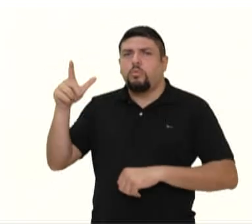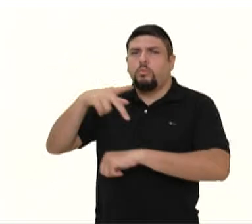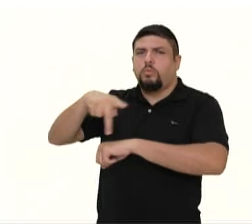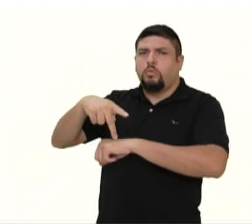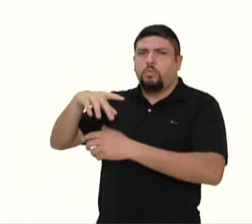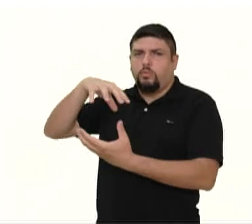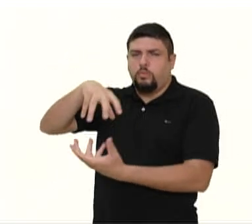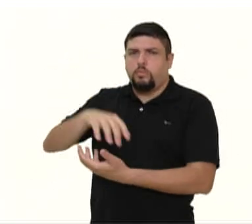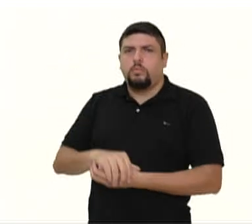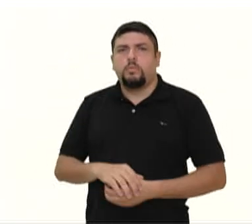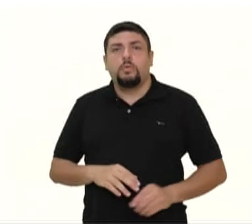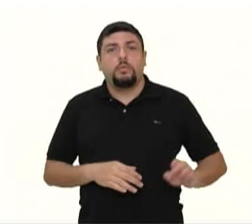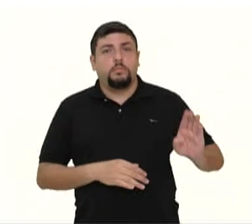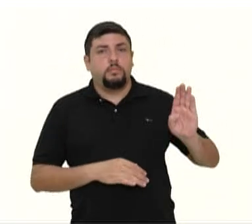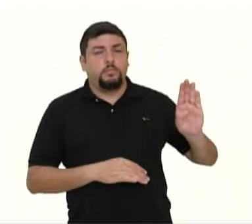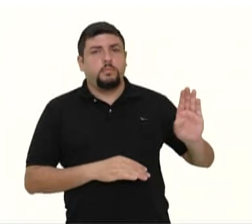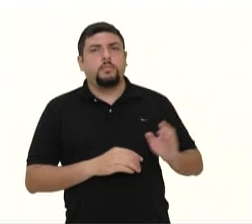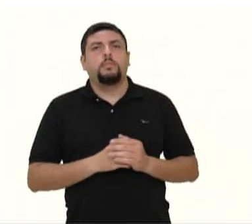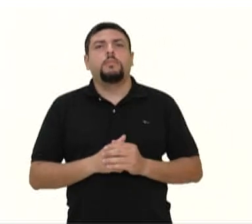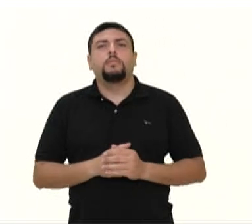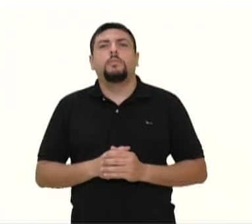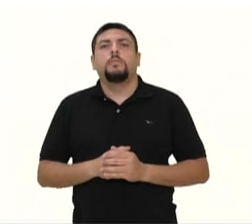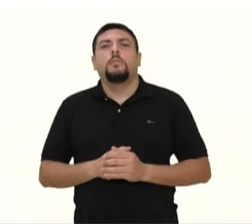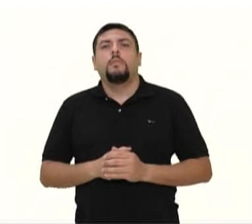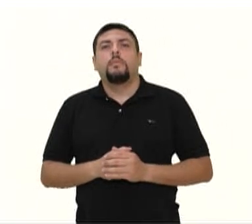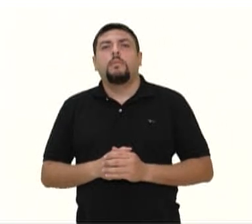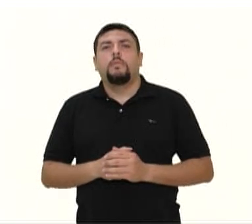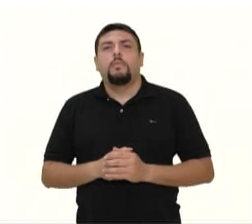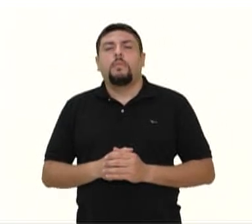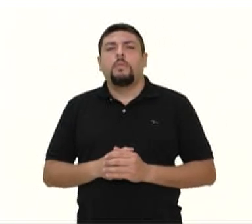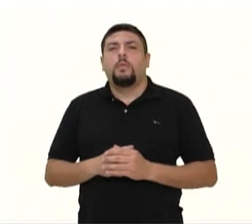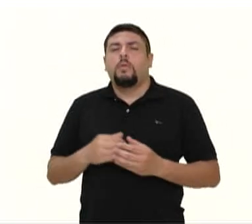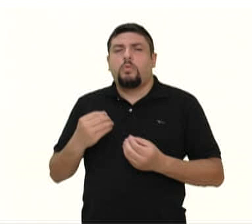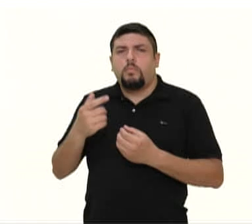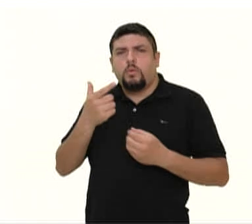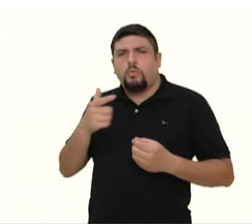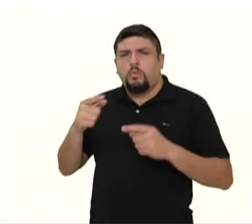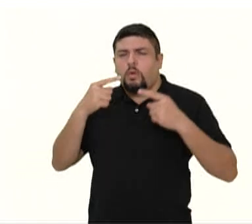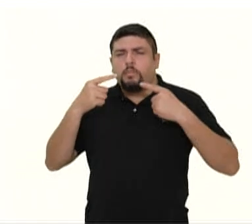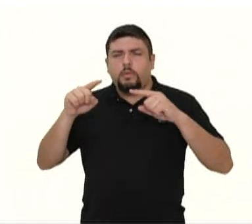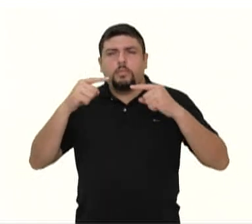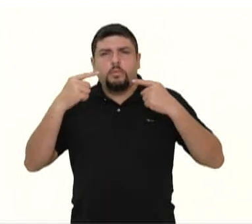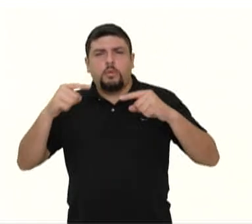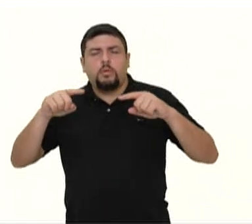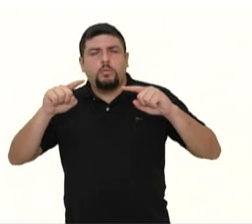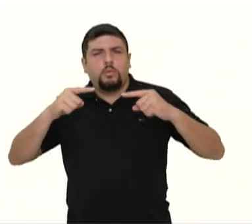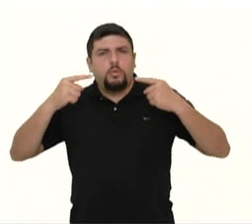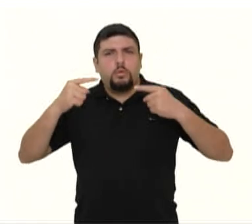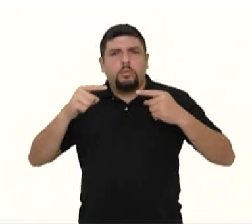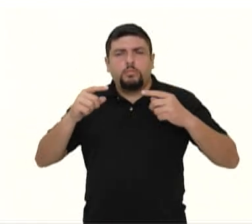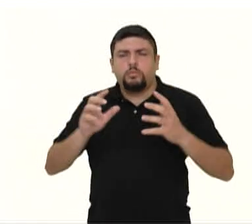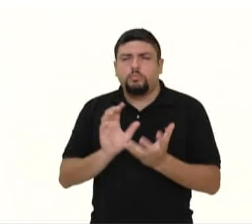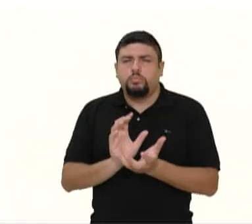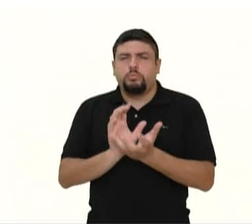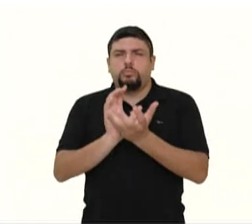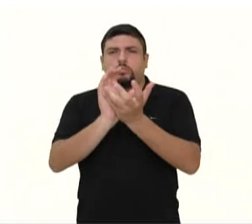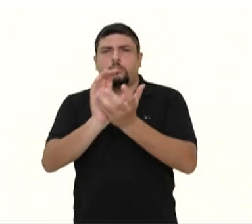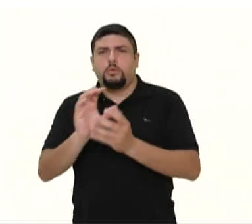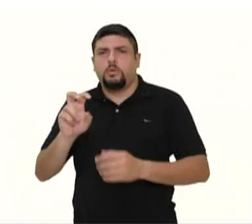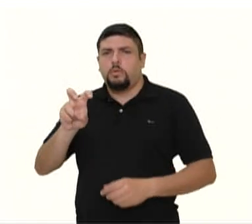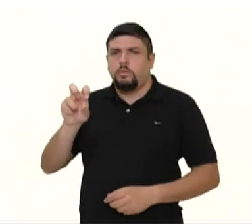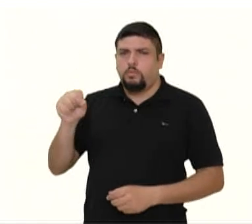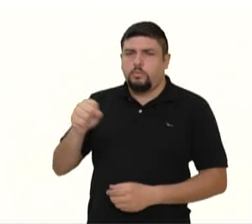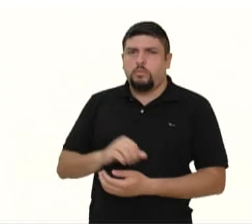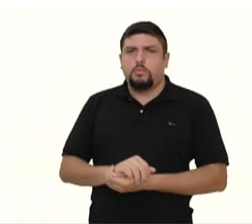mundo. Na letra B, a composição de Malgeri Neto e outros músicos para comemorar a Copa de 58. Letra